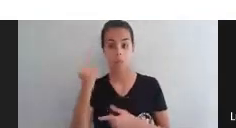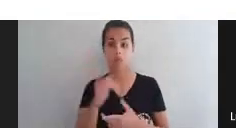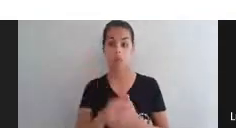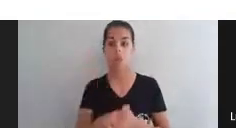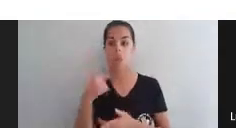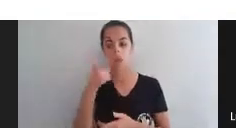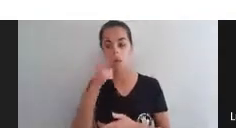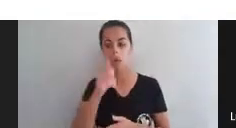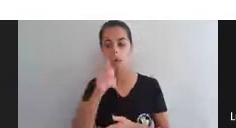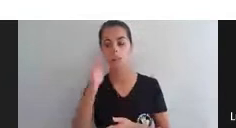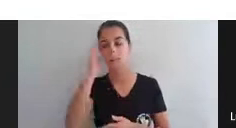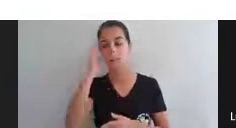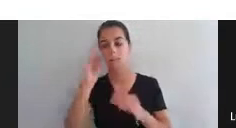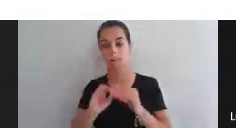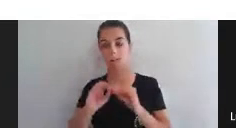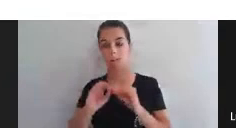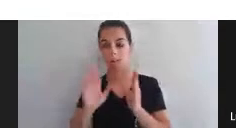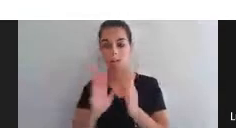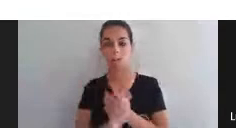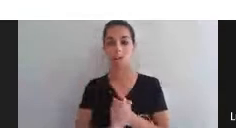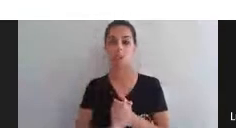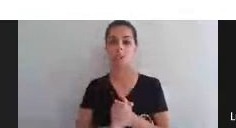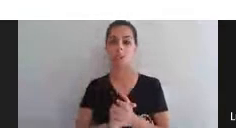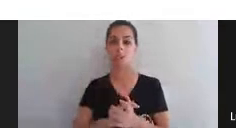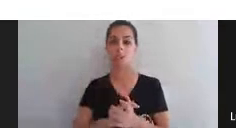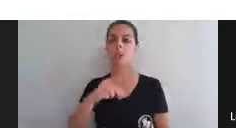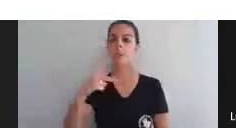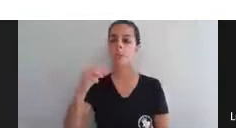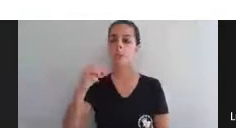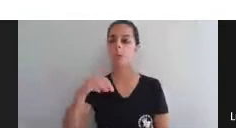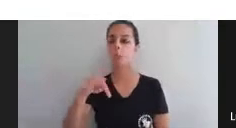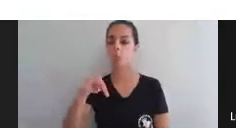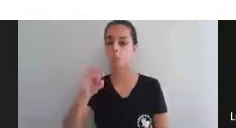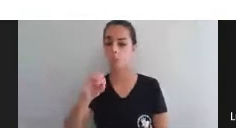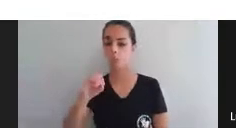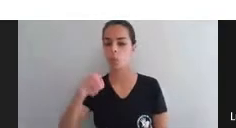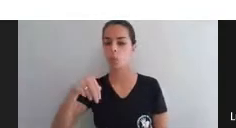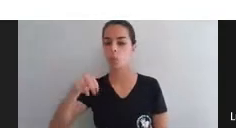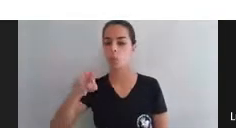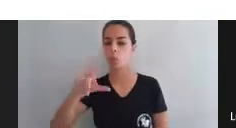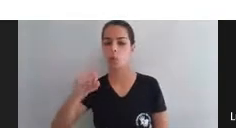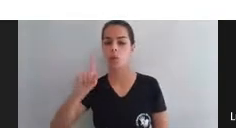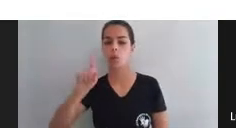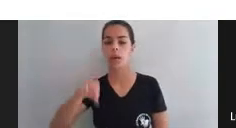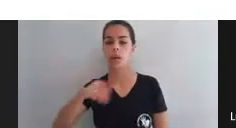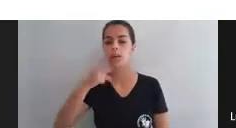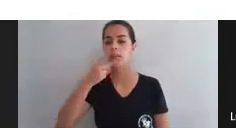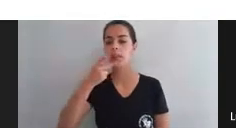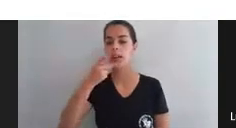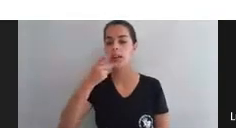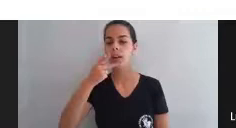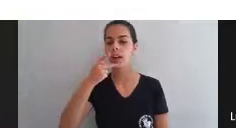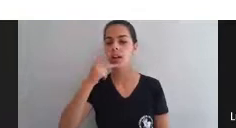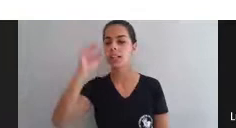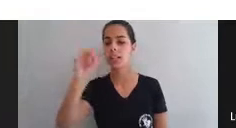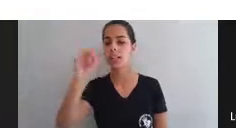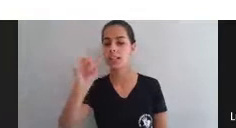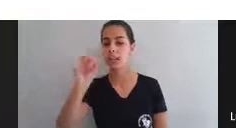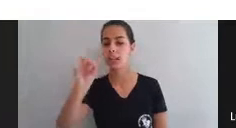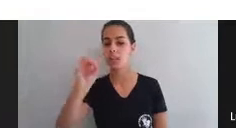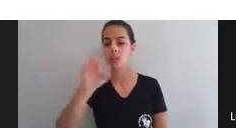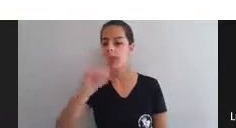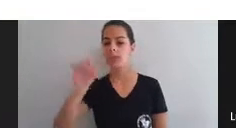entender isso, que o ponto nulo da escala Kelvin é chamado de zero absoluto, no qual o sistema tem sua